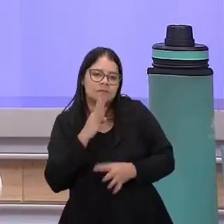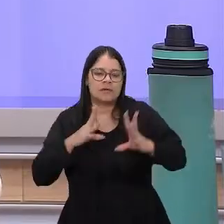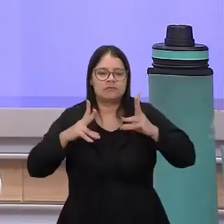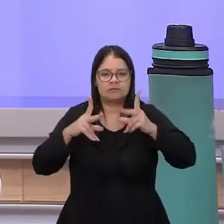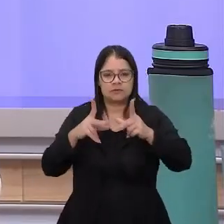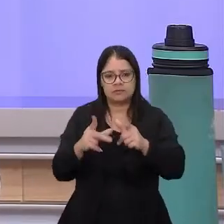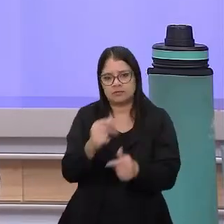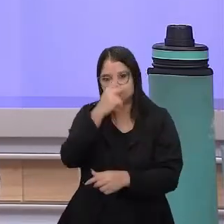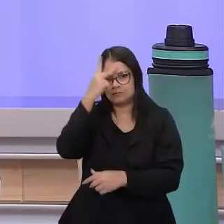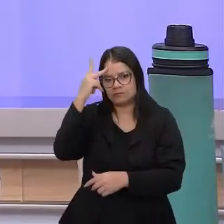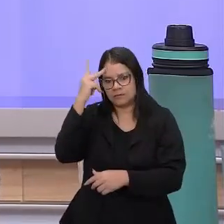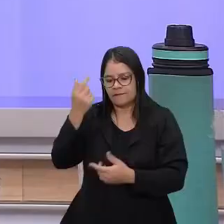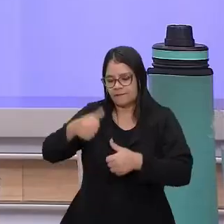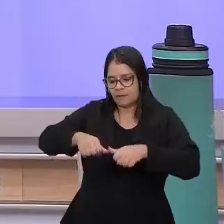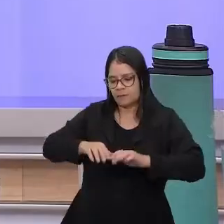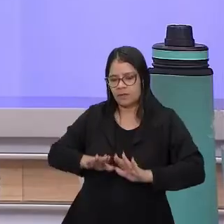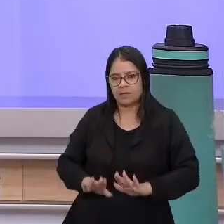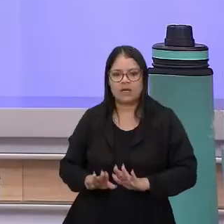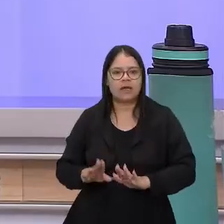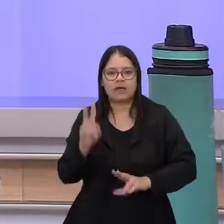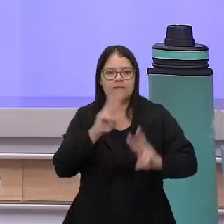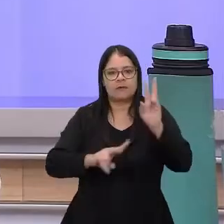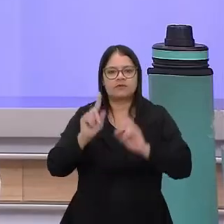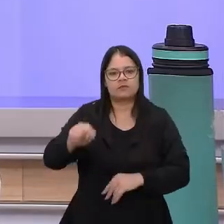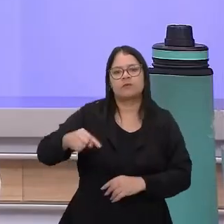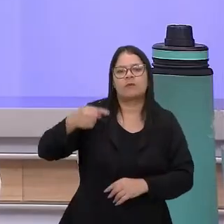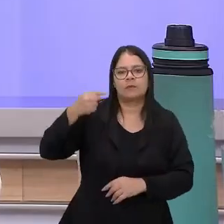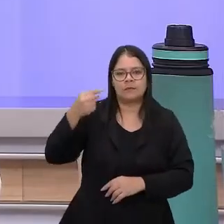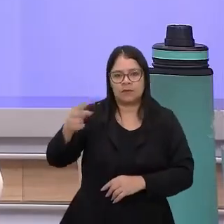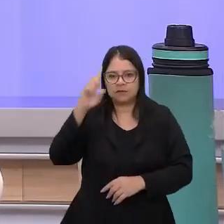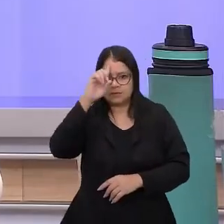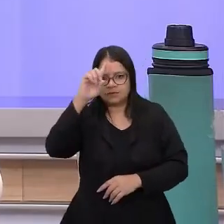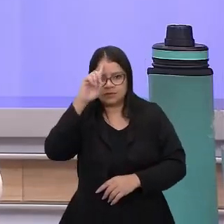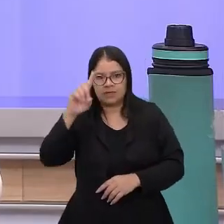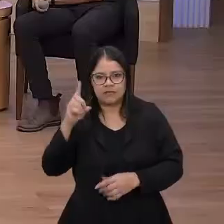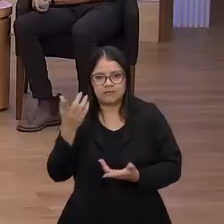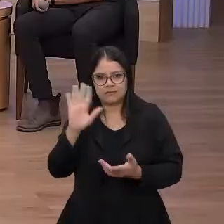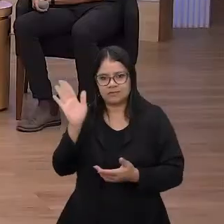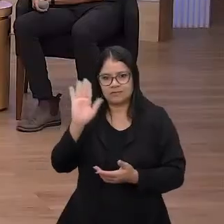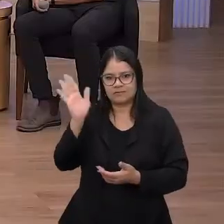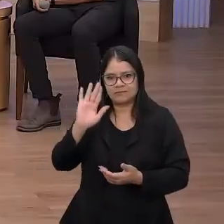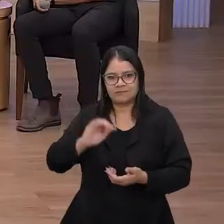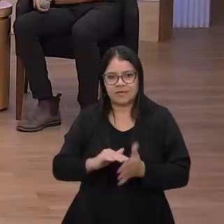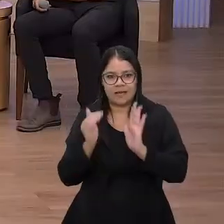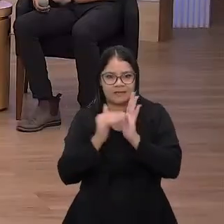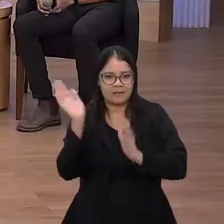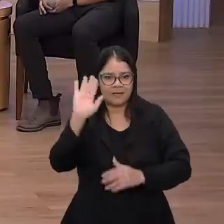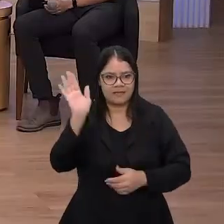todos. A gente fica por aqui e a gente se vê num próximo diálogo. Até mais.